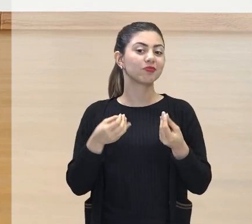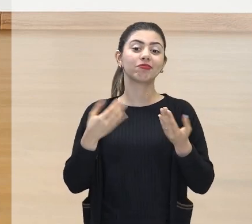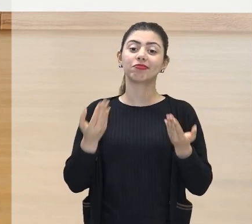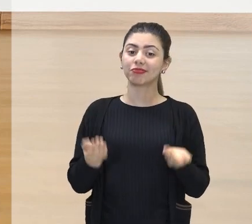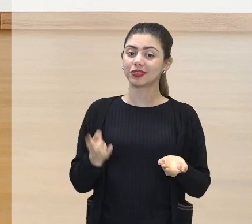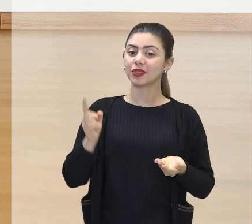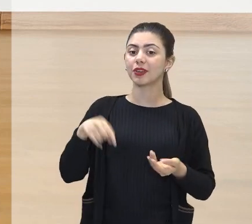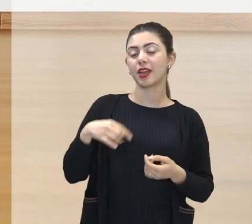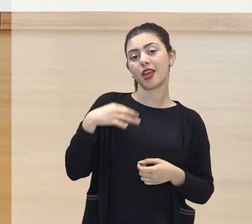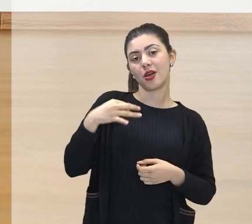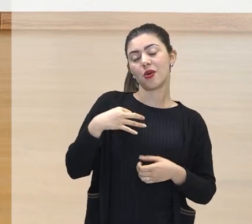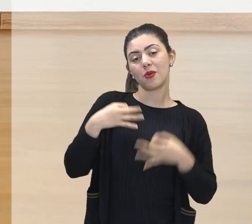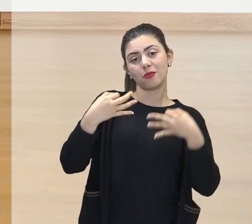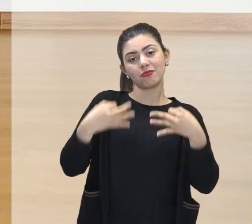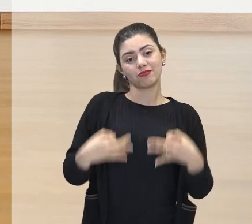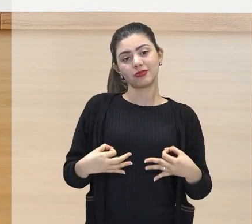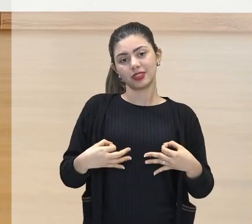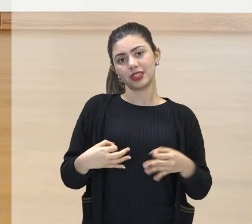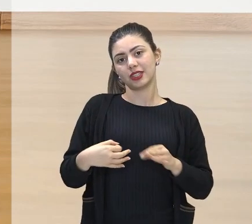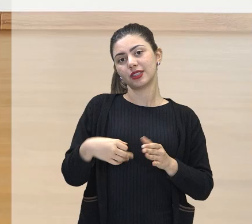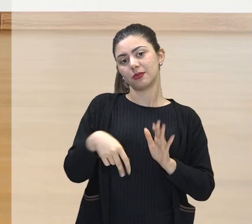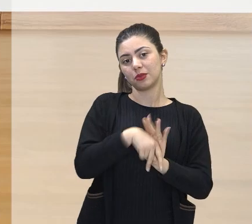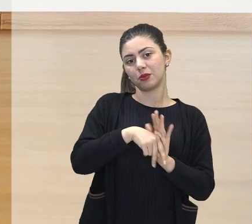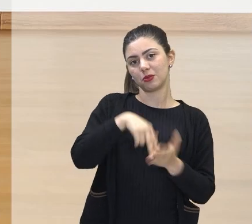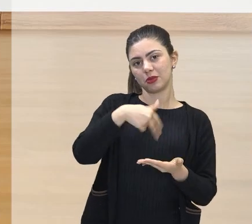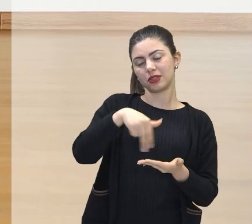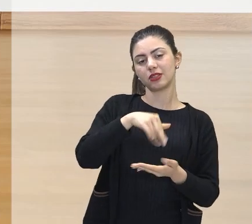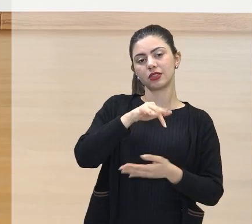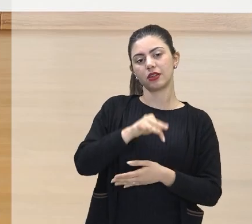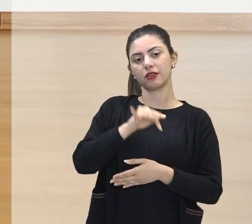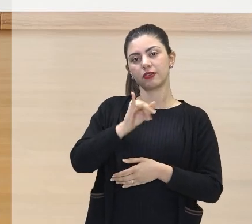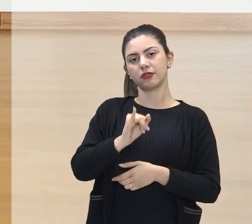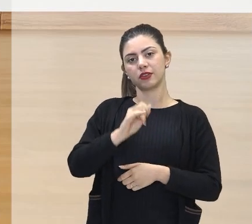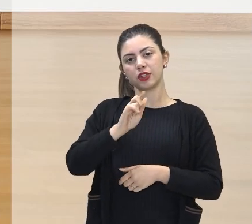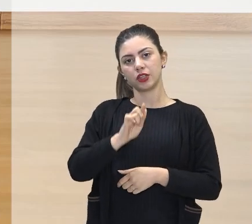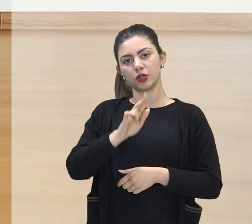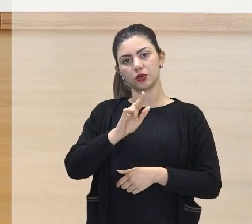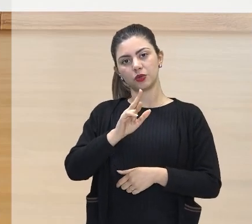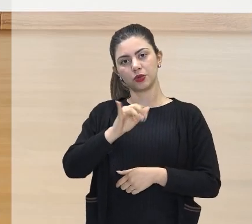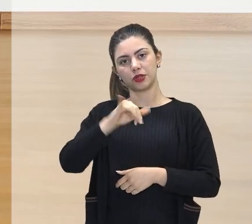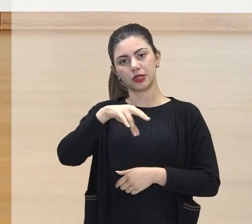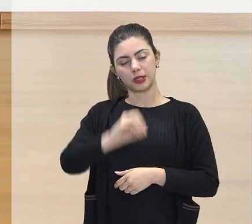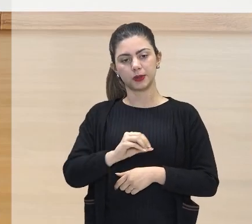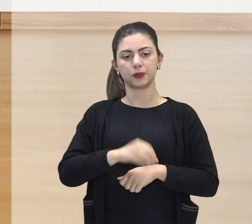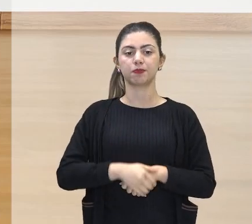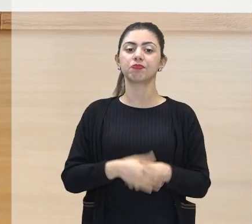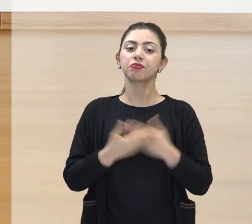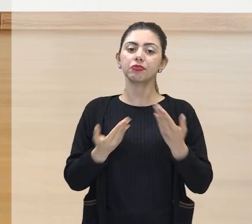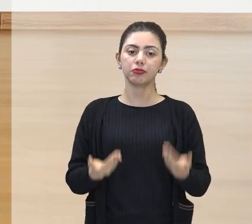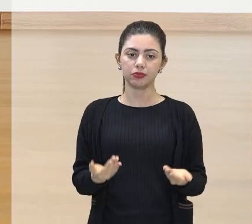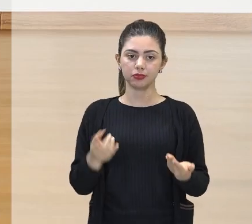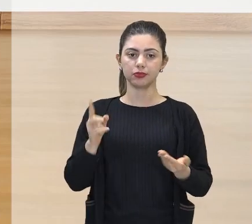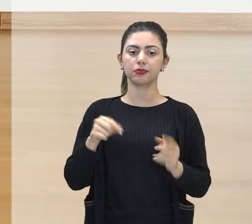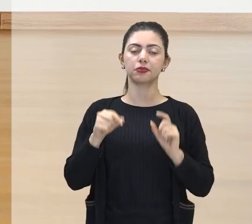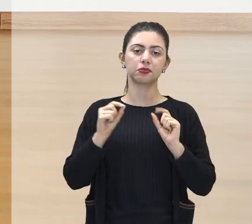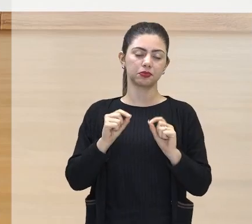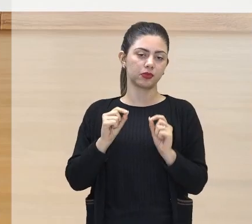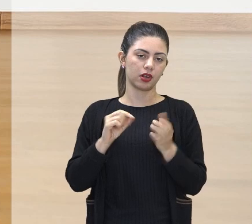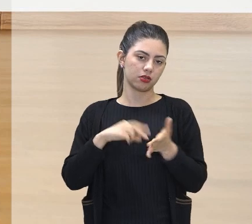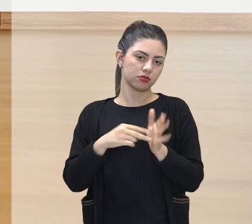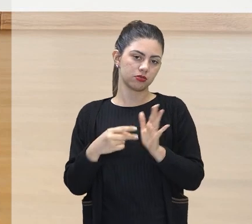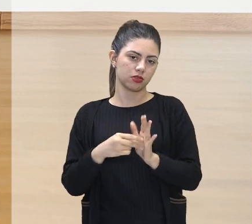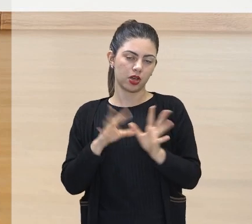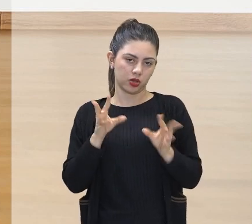o figurino. Vamos lembrar o que é o figurino? O figurino pode ser entendido como o traje